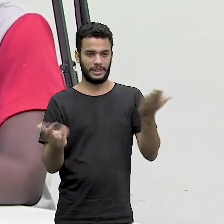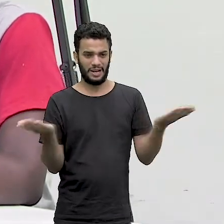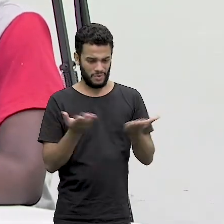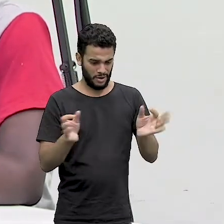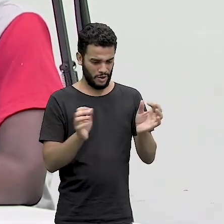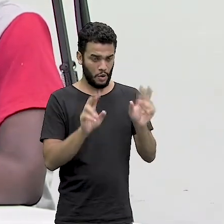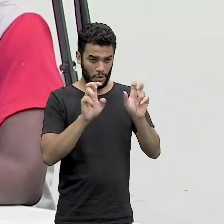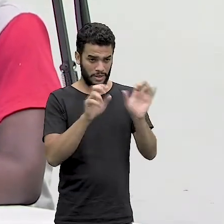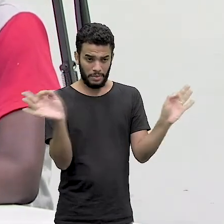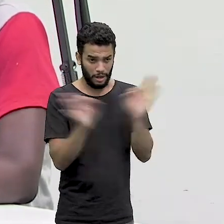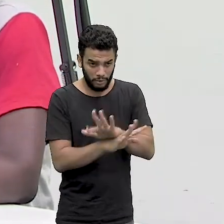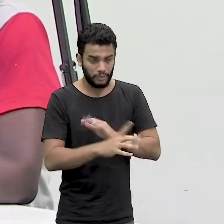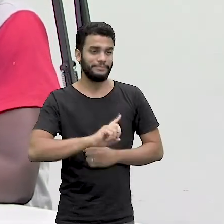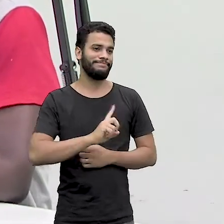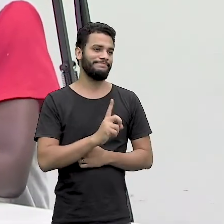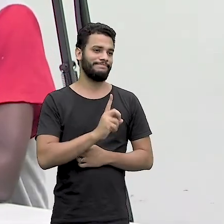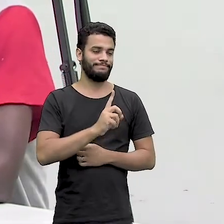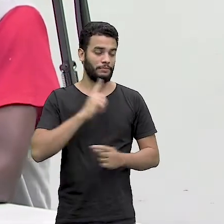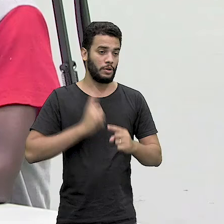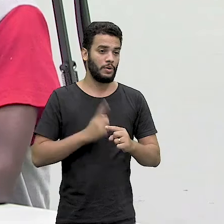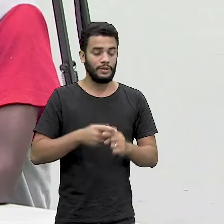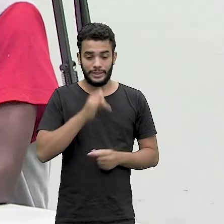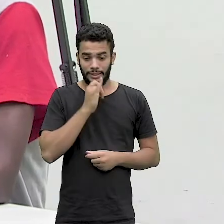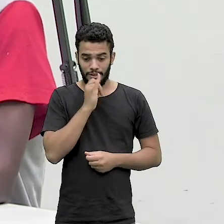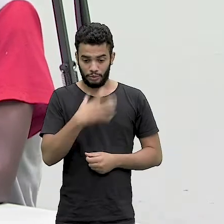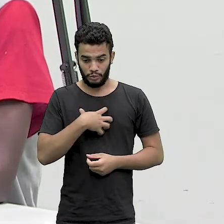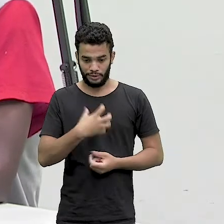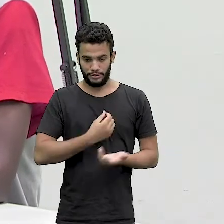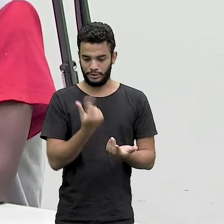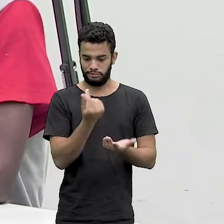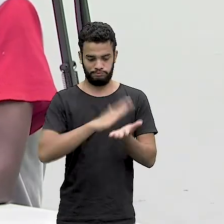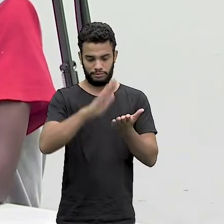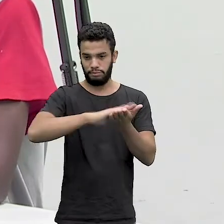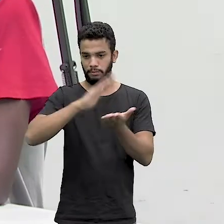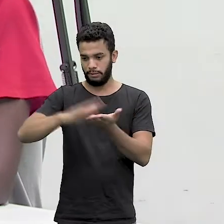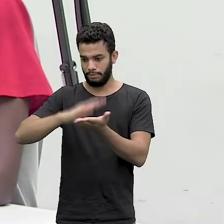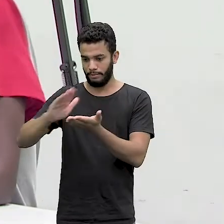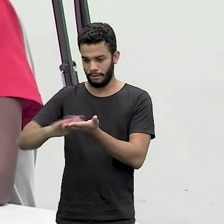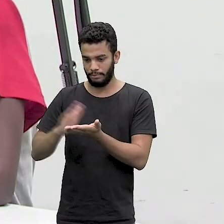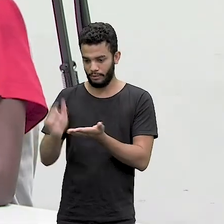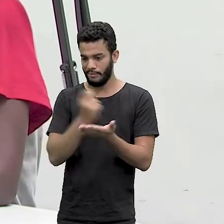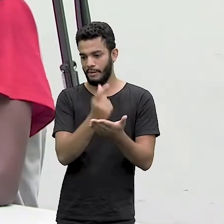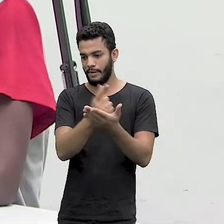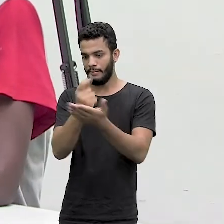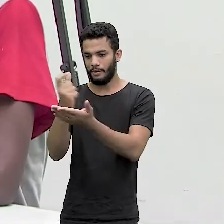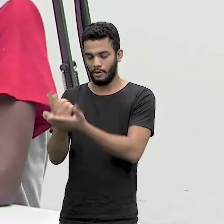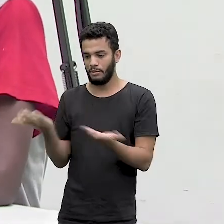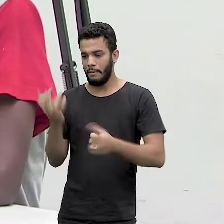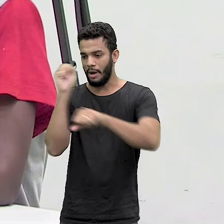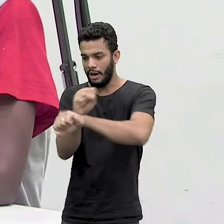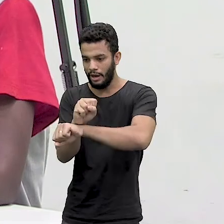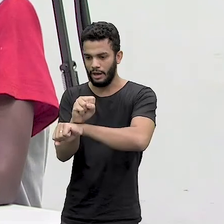aqui e de falar assim, ó, consumismo é isso, tem que ser assim e tem que parar. Então, ou seja, não tem a receita. Não tem receita. Não